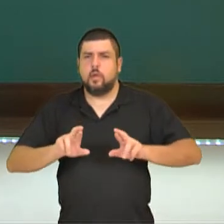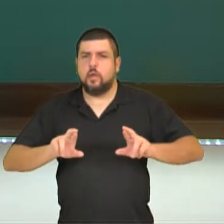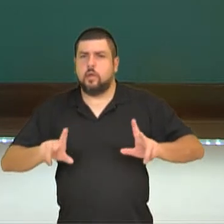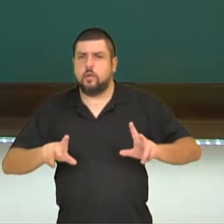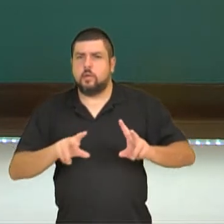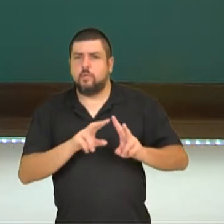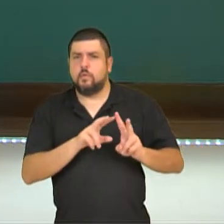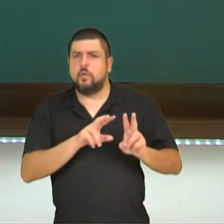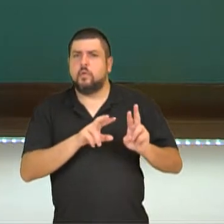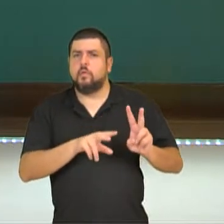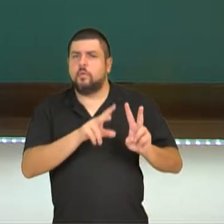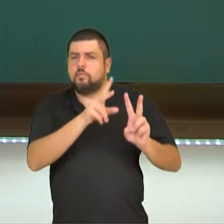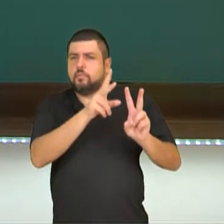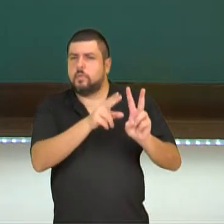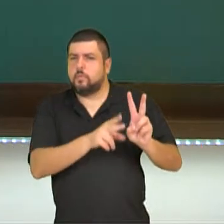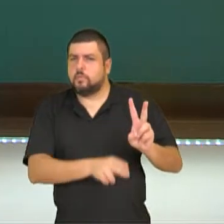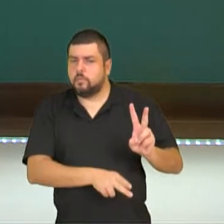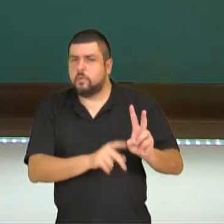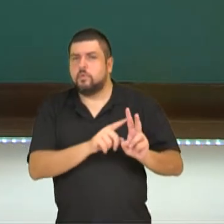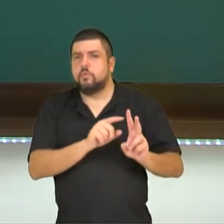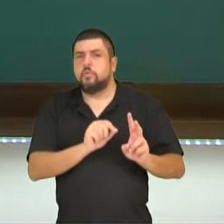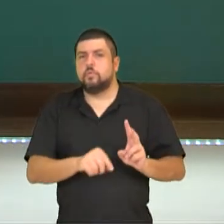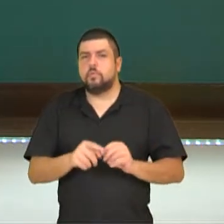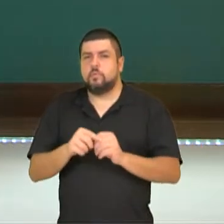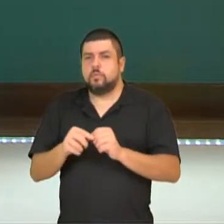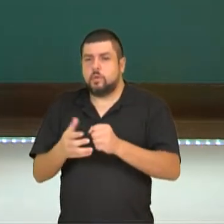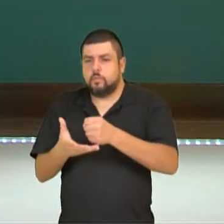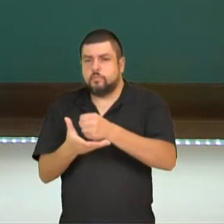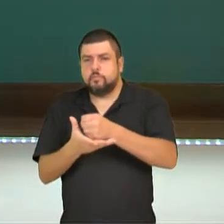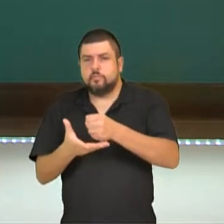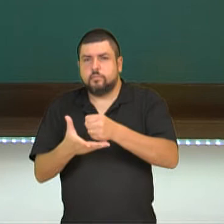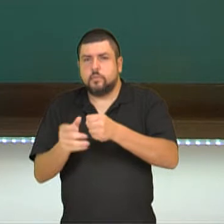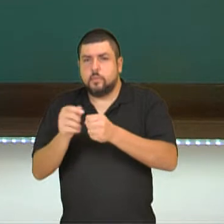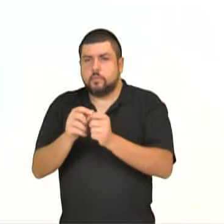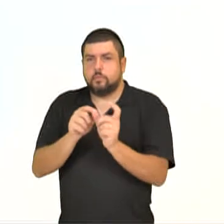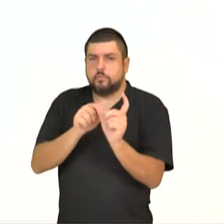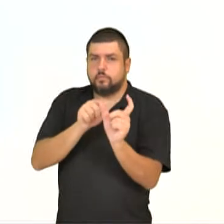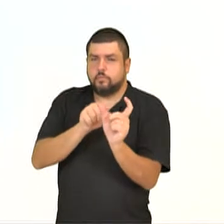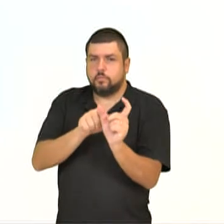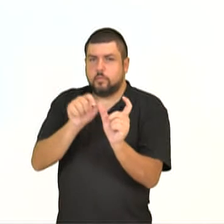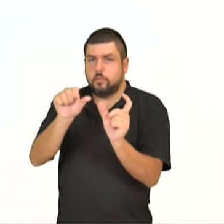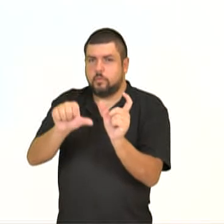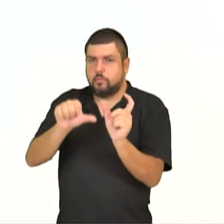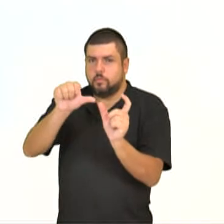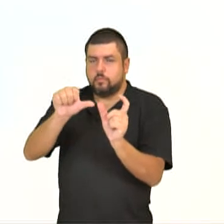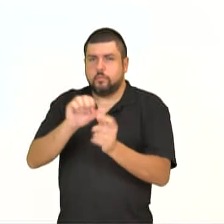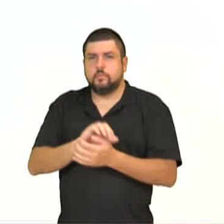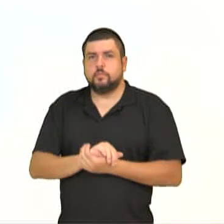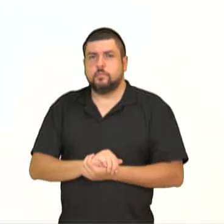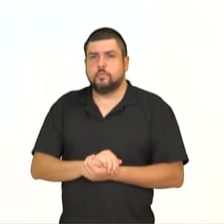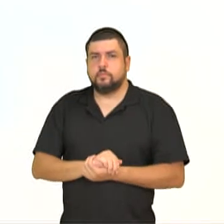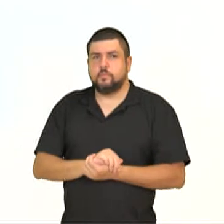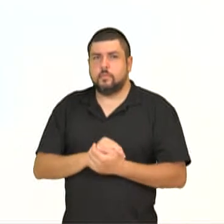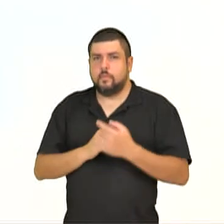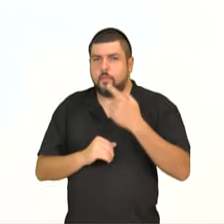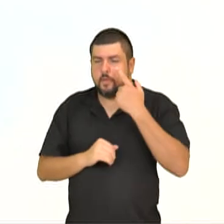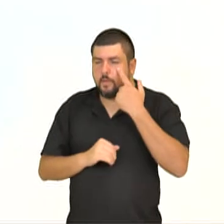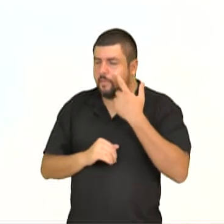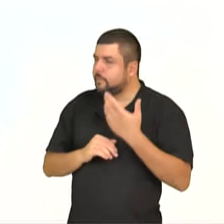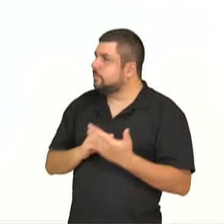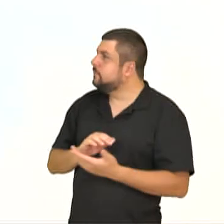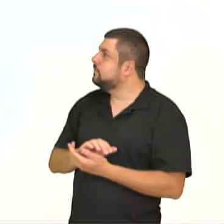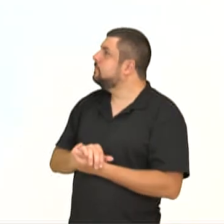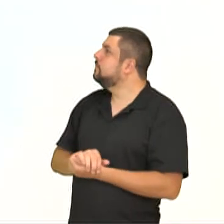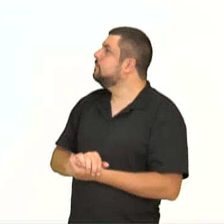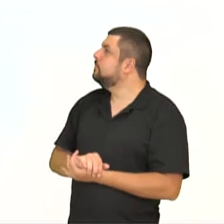Então, ele muda na raiz. Então, vejam lá, ó. O io fica cabria, o tu,